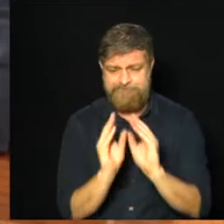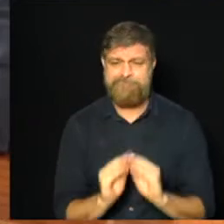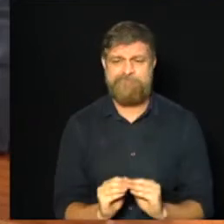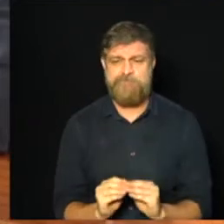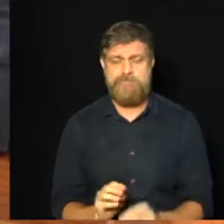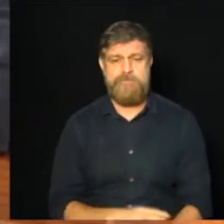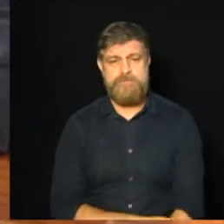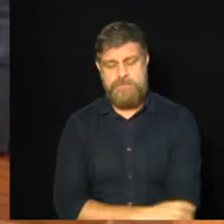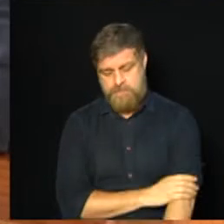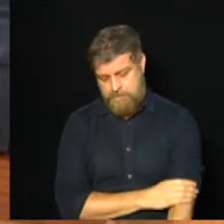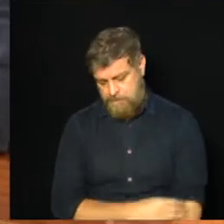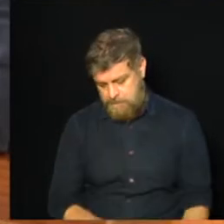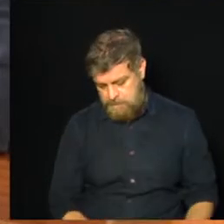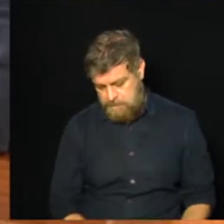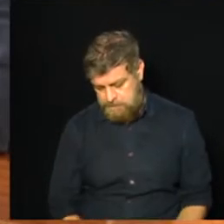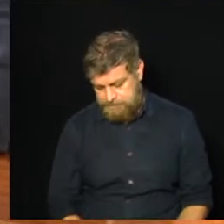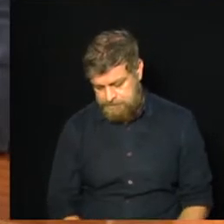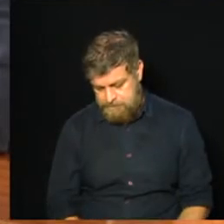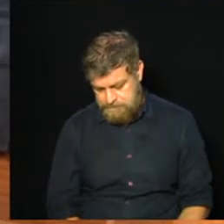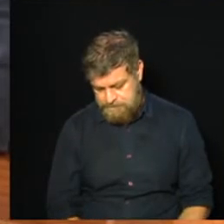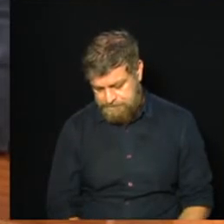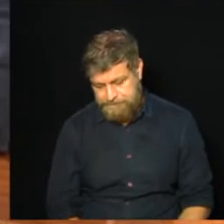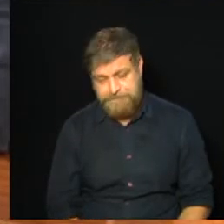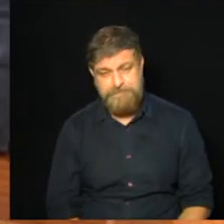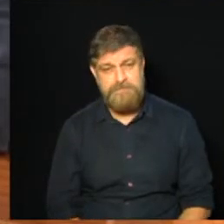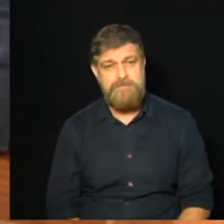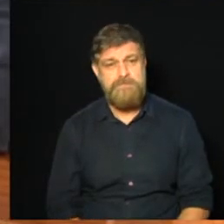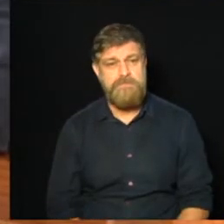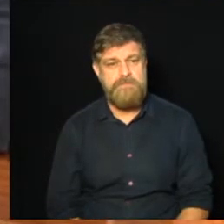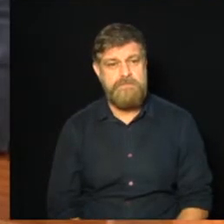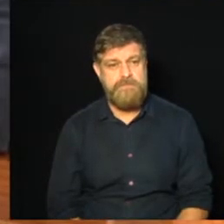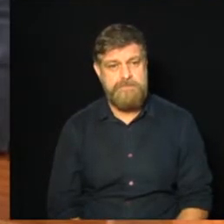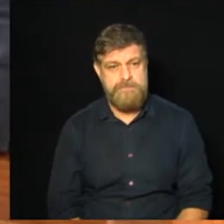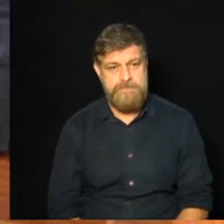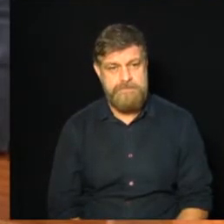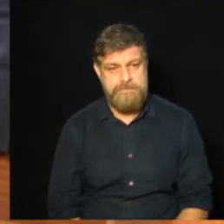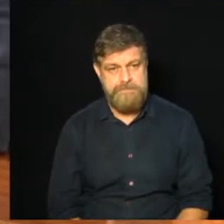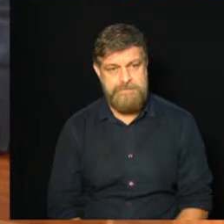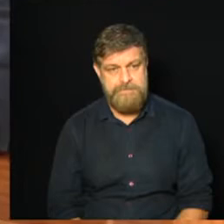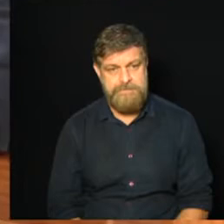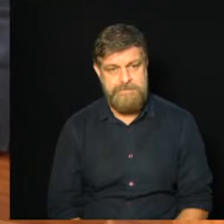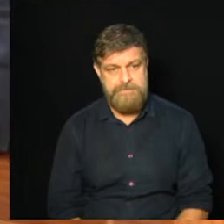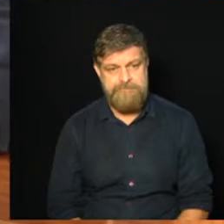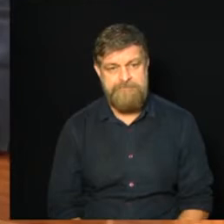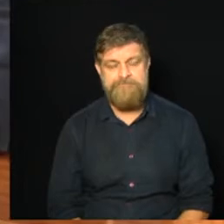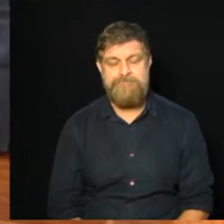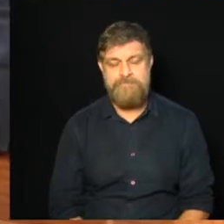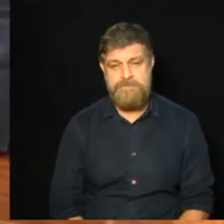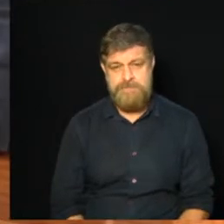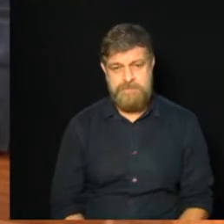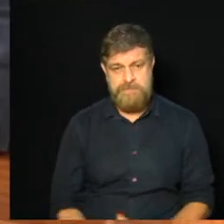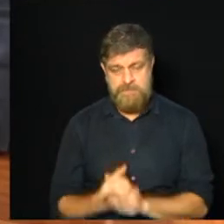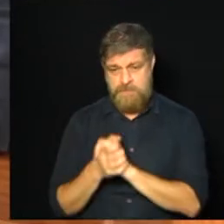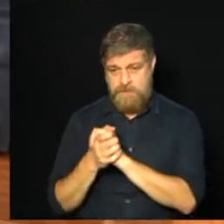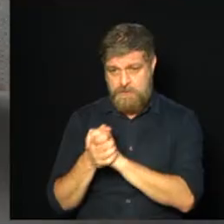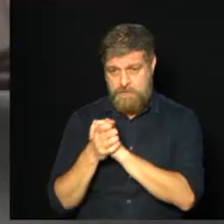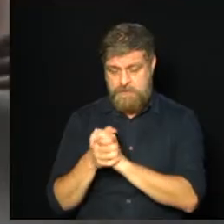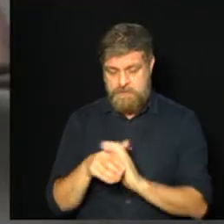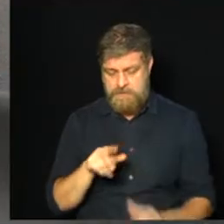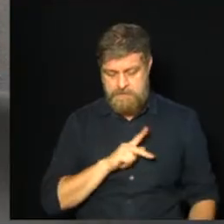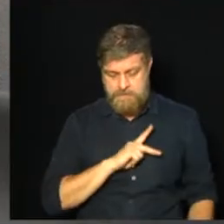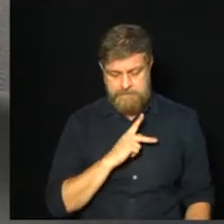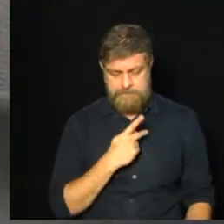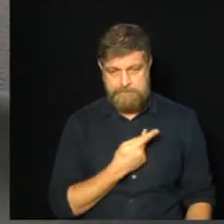nossas colocações e questionamentos. Bem, obrigado. Vou procurar ser sucinto. Cumprimentar o vereador Paulo Haddad, presidente